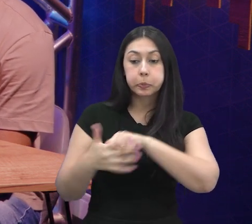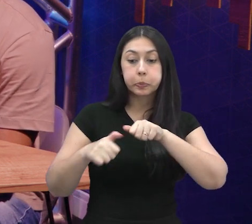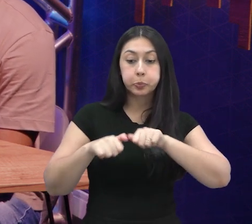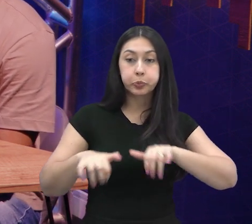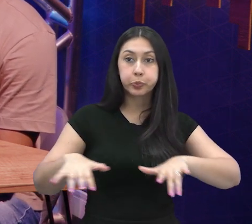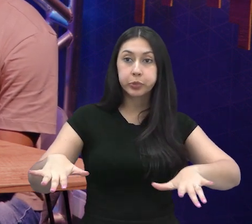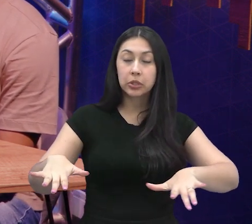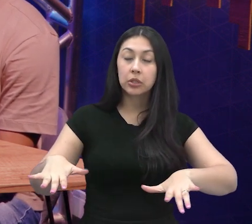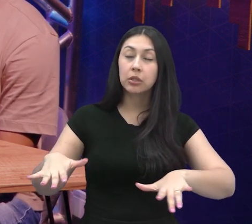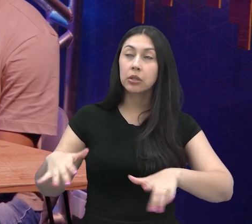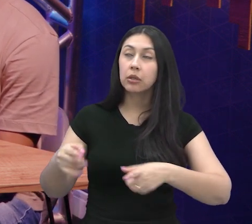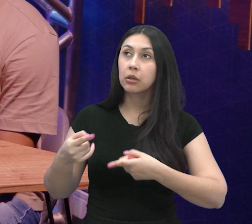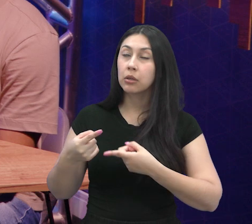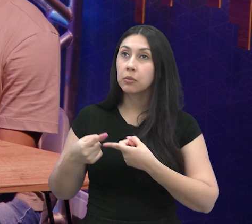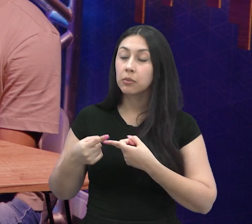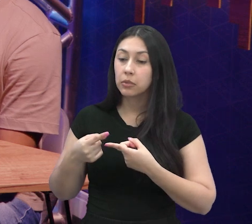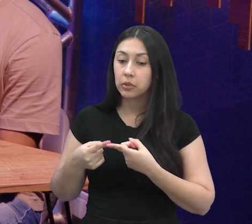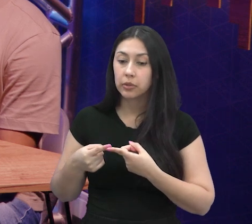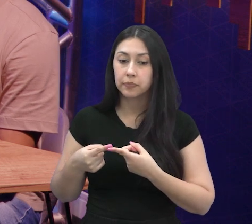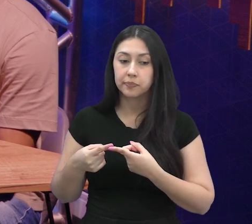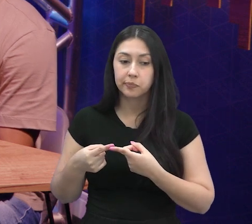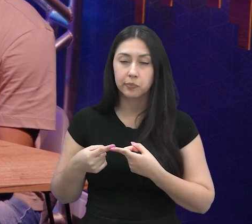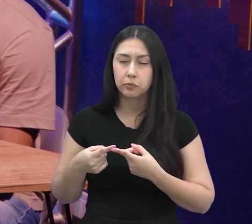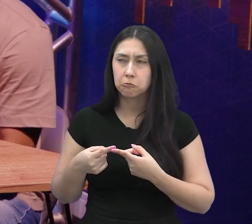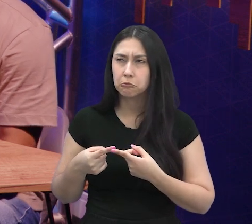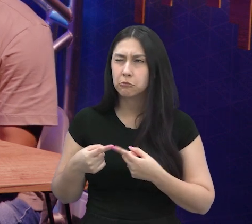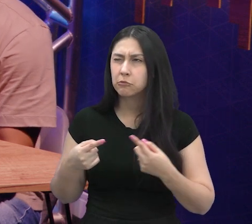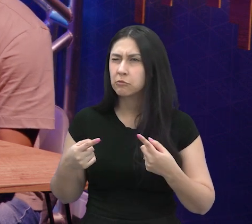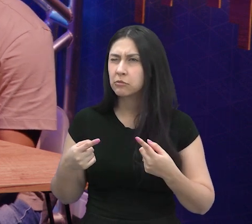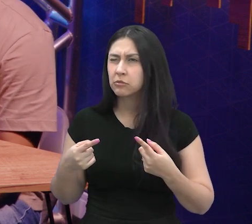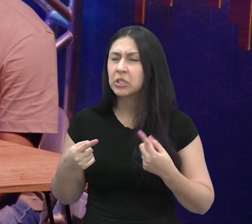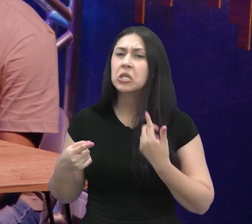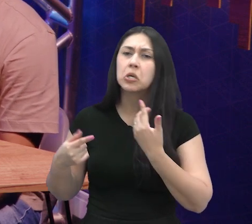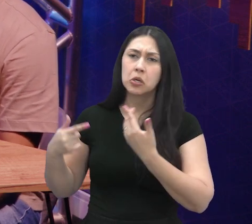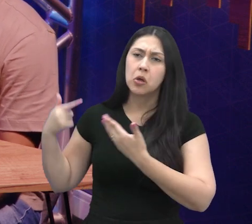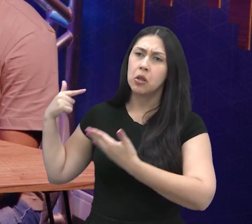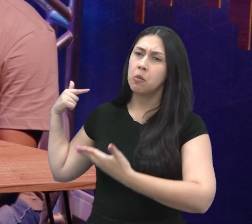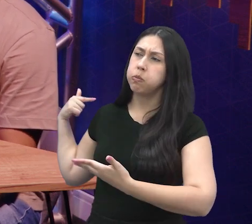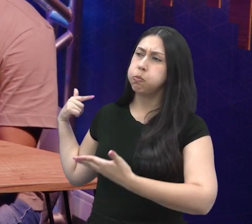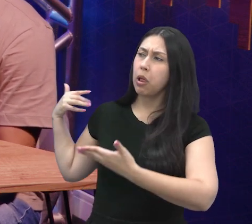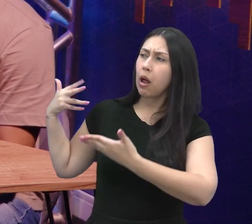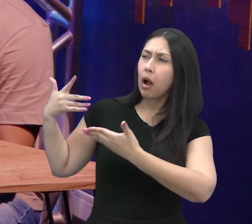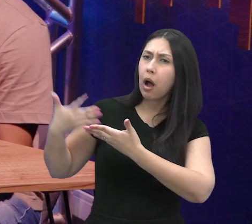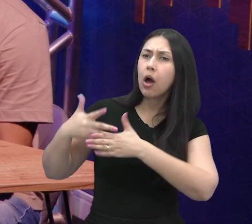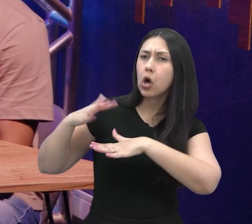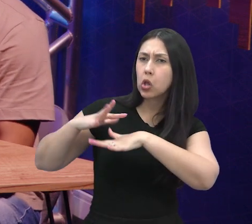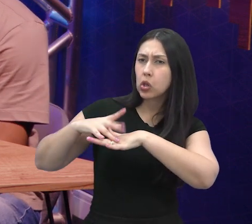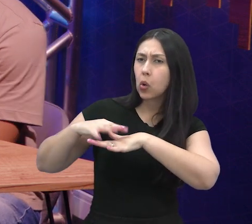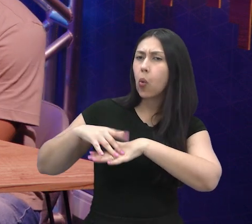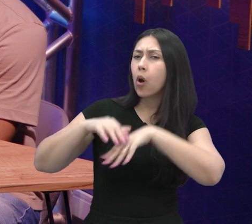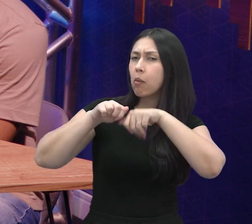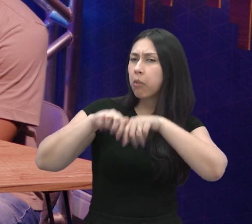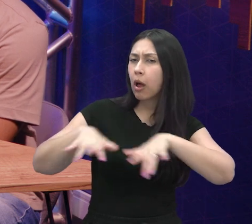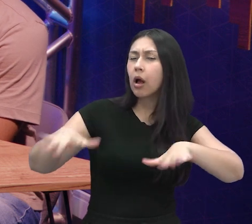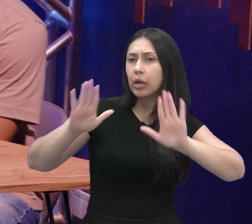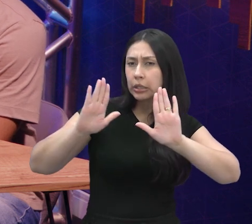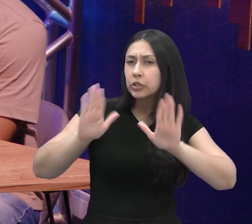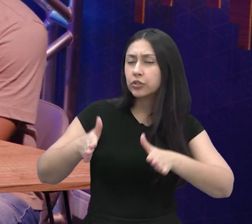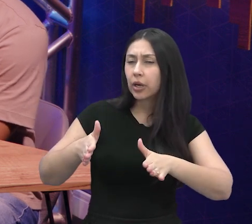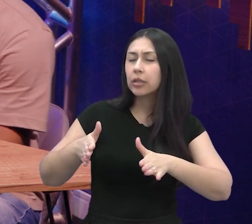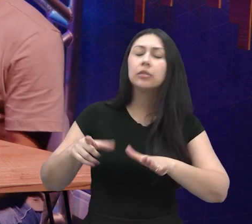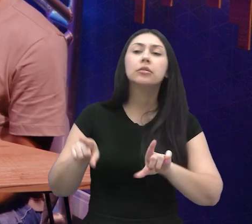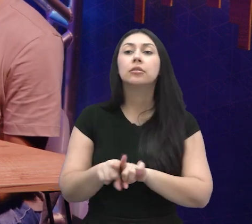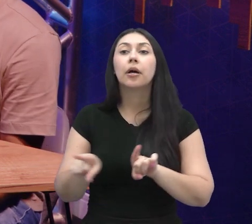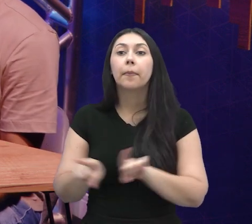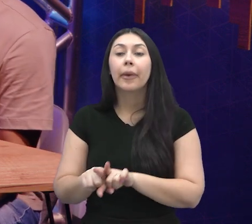Porque acho que foi... a gente já teve outras pandemias, inclusive há